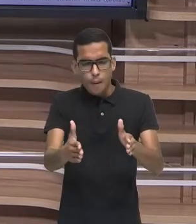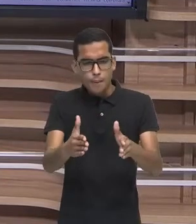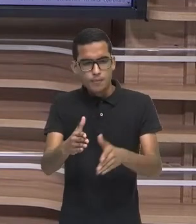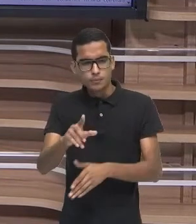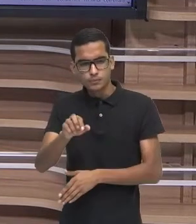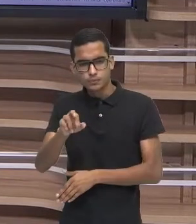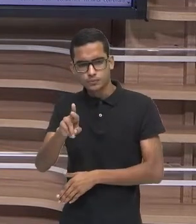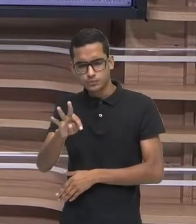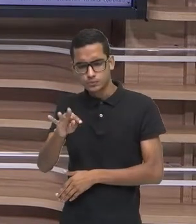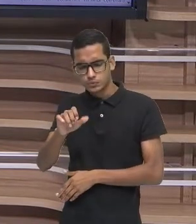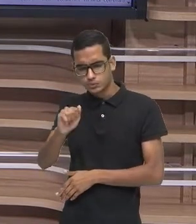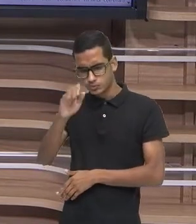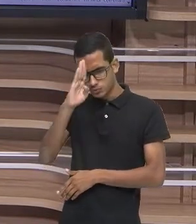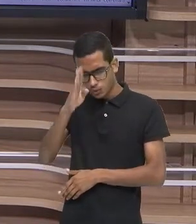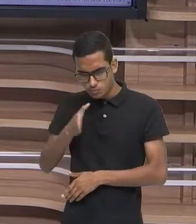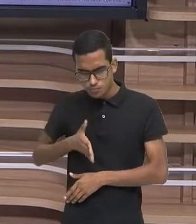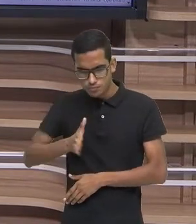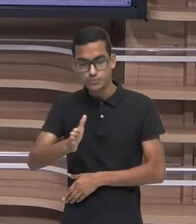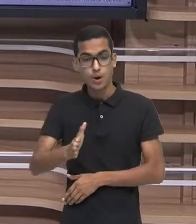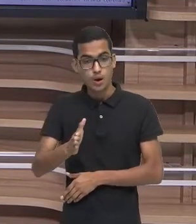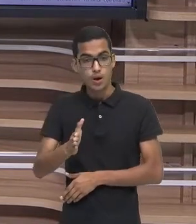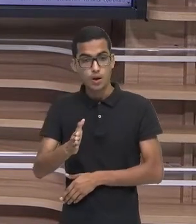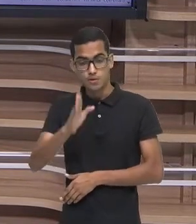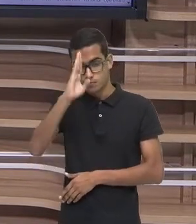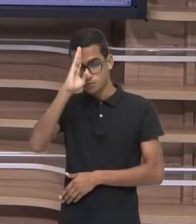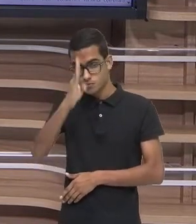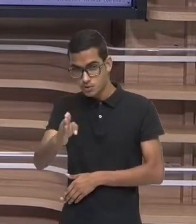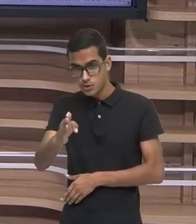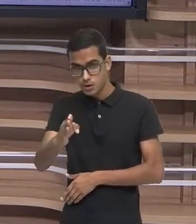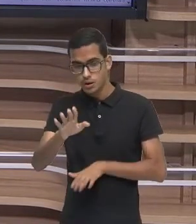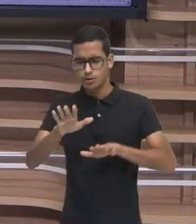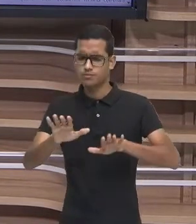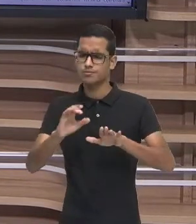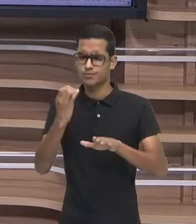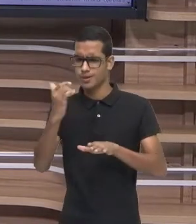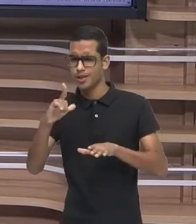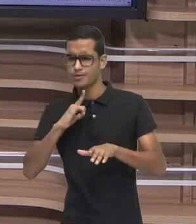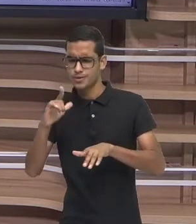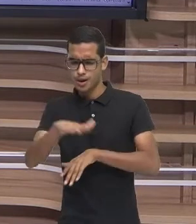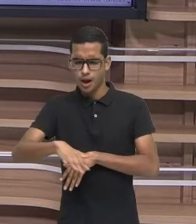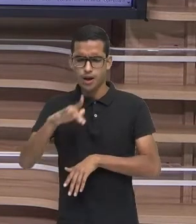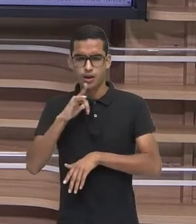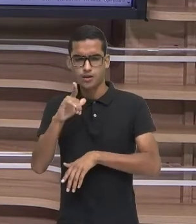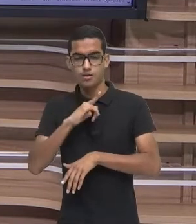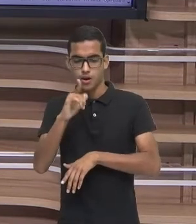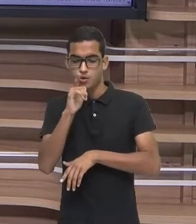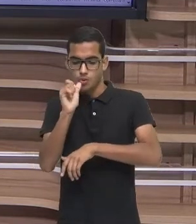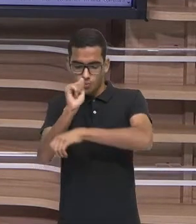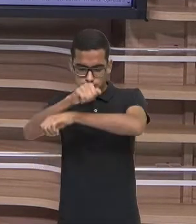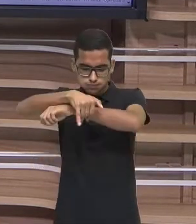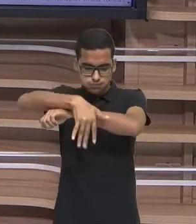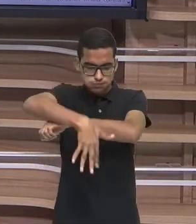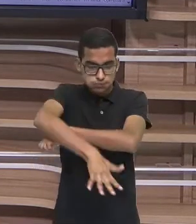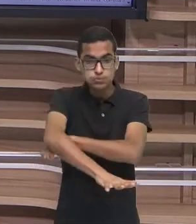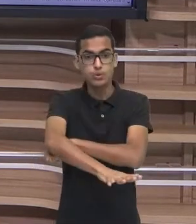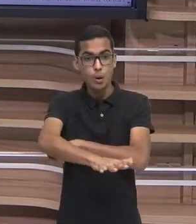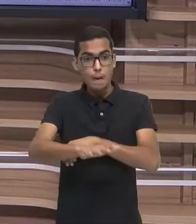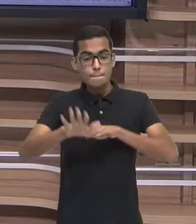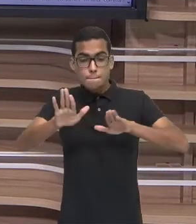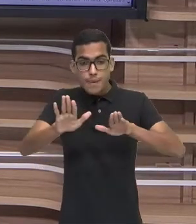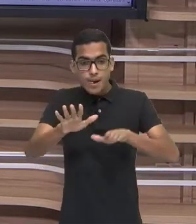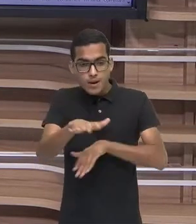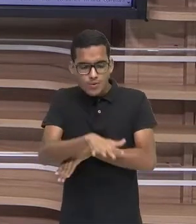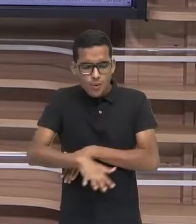acaba ajudando. Lógico que vão existir áreas que vão existir cachoeiras, né? Mas são áreas em que não vai